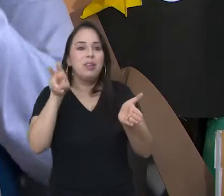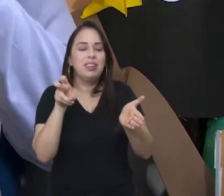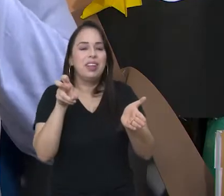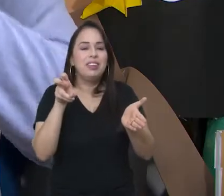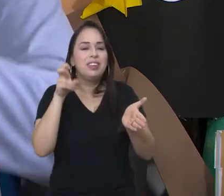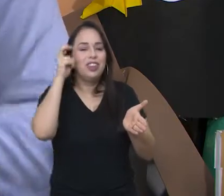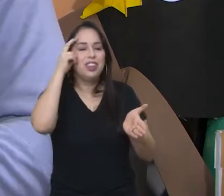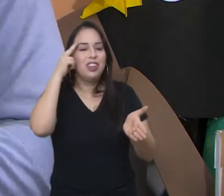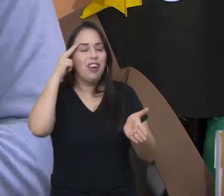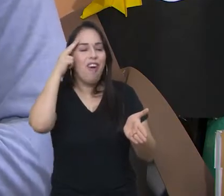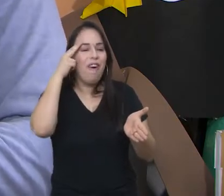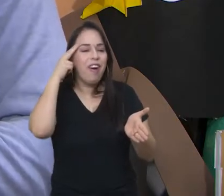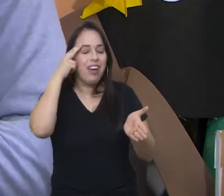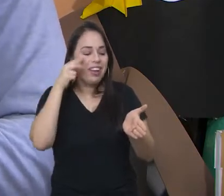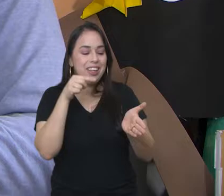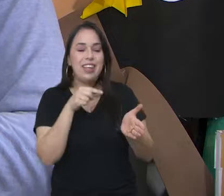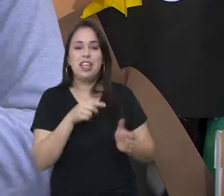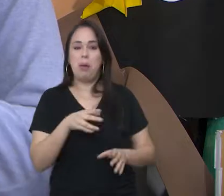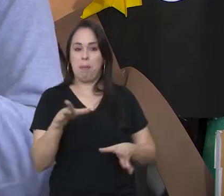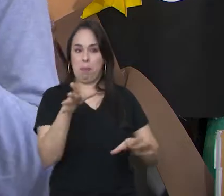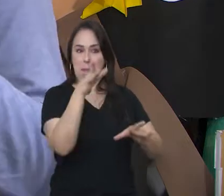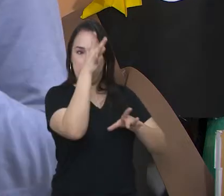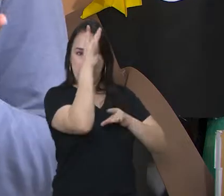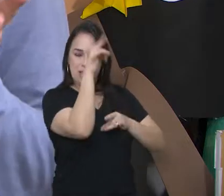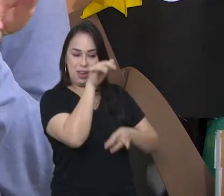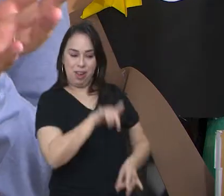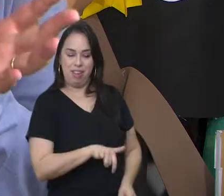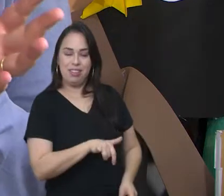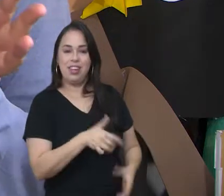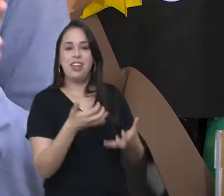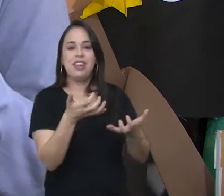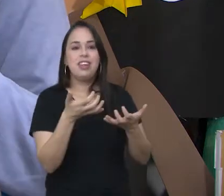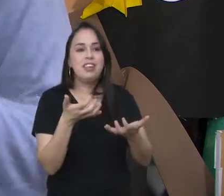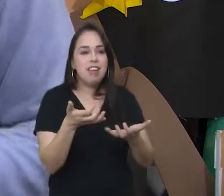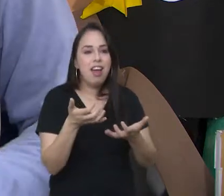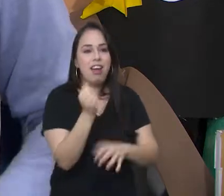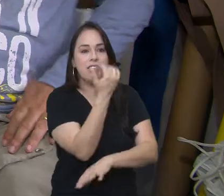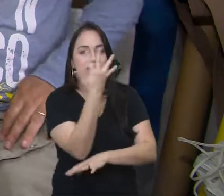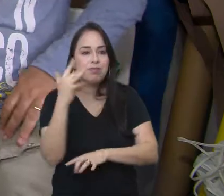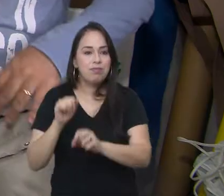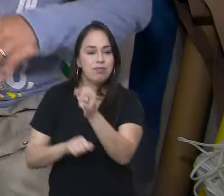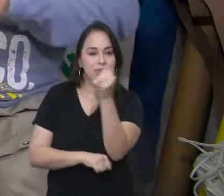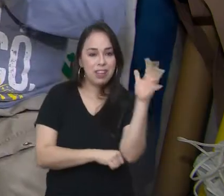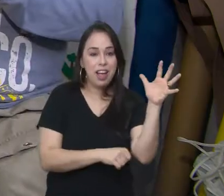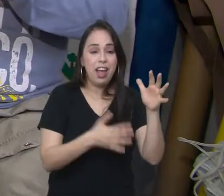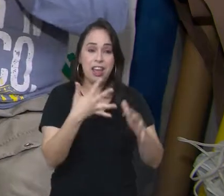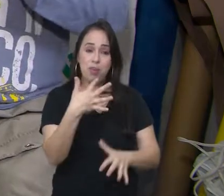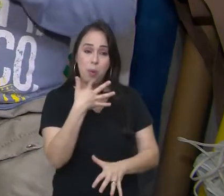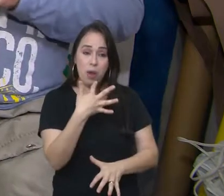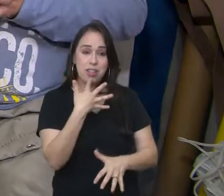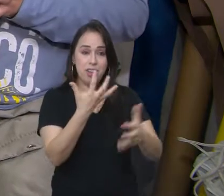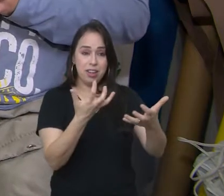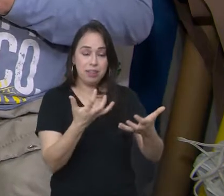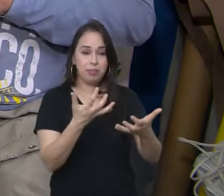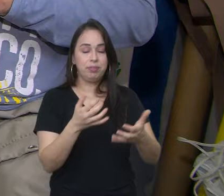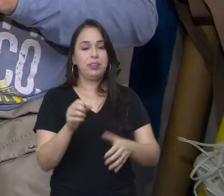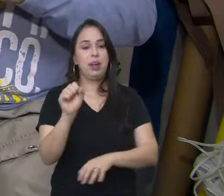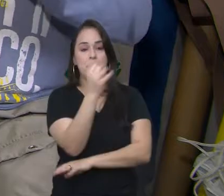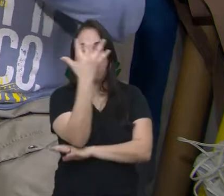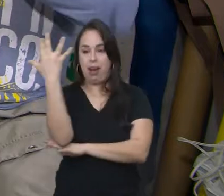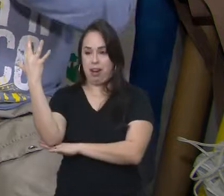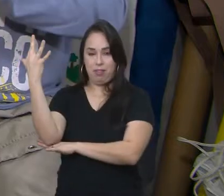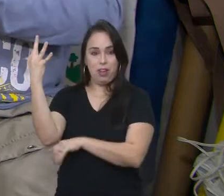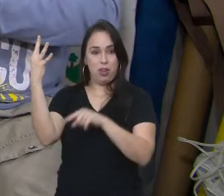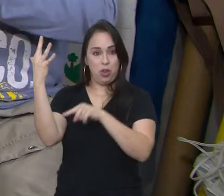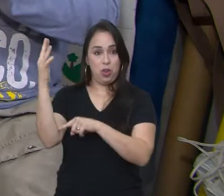meu personagem conhecer a natureza. Na verdade, ele escuta uma história que é da árvore. Então tem uma árvore, a senhora Jequitibá,